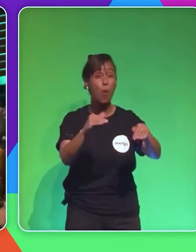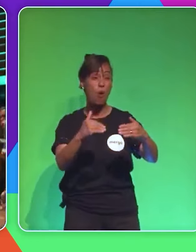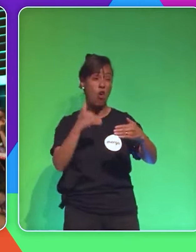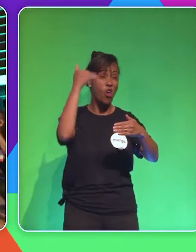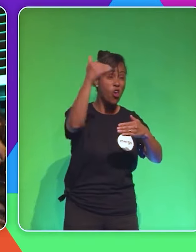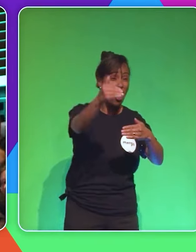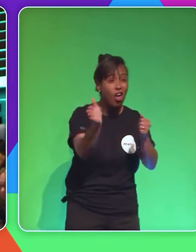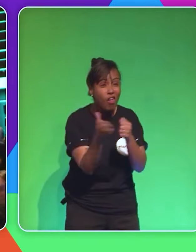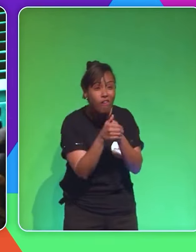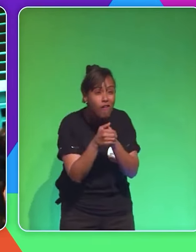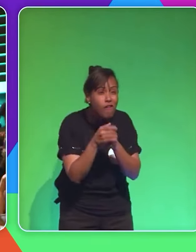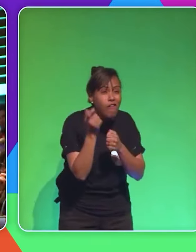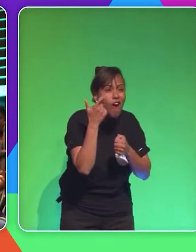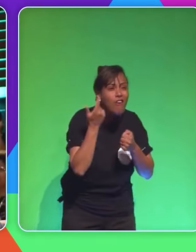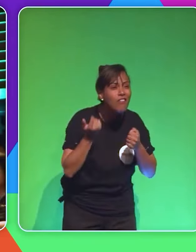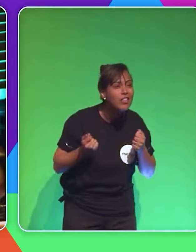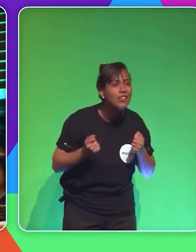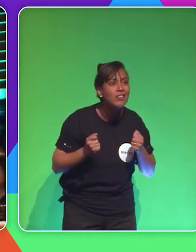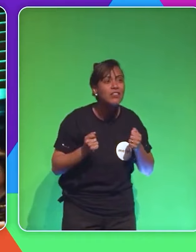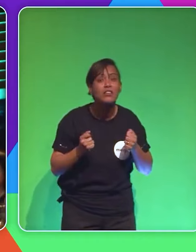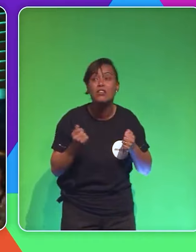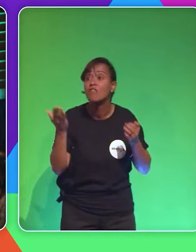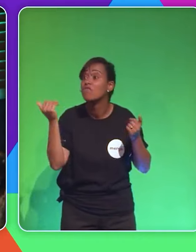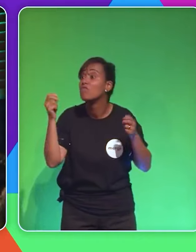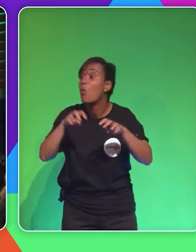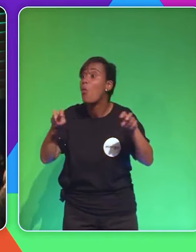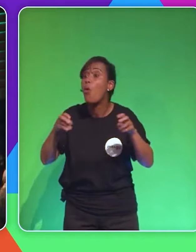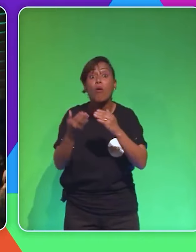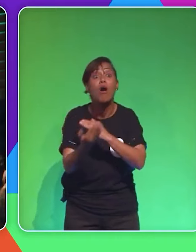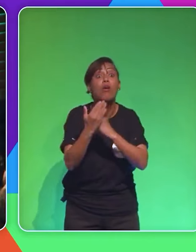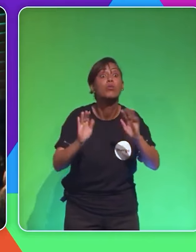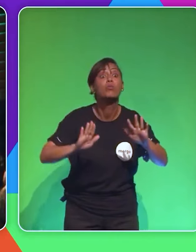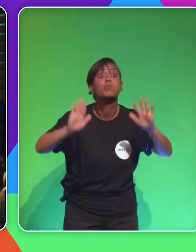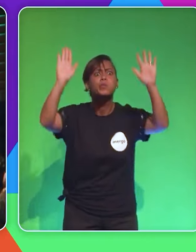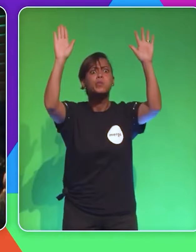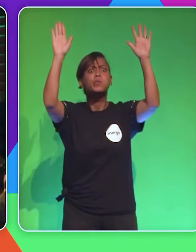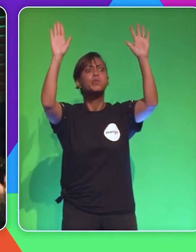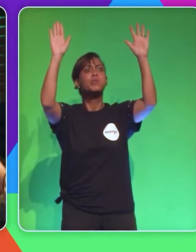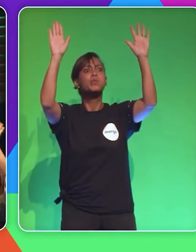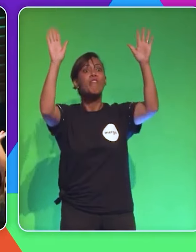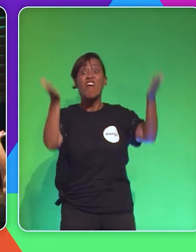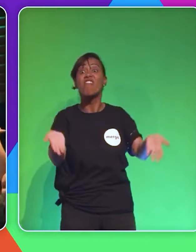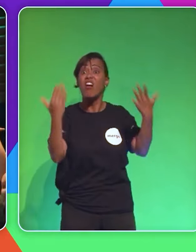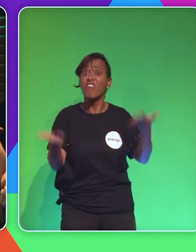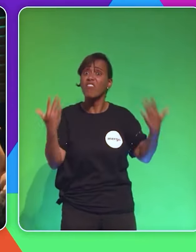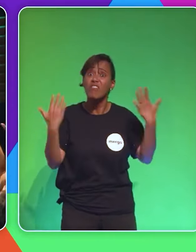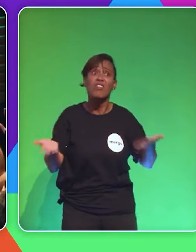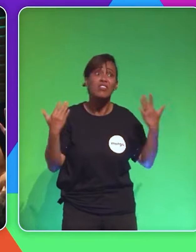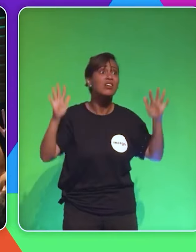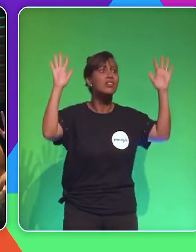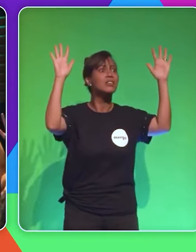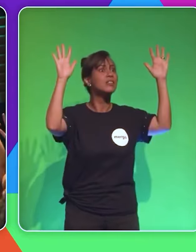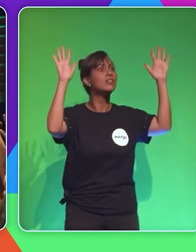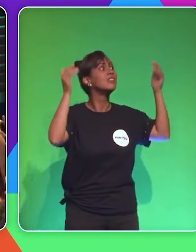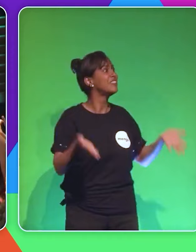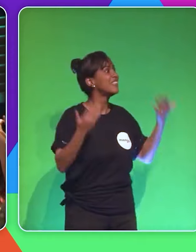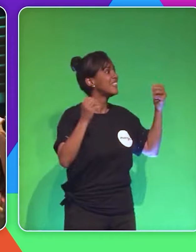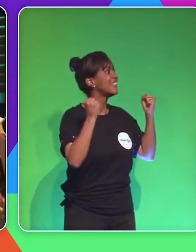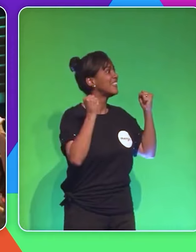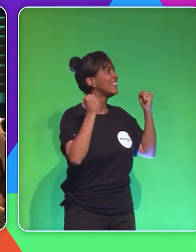a galera do Fundão vem aqui todo mundo levanta o braço levanta o braço levanta levanta levanta levanta